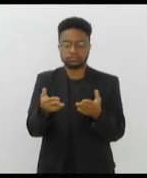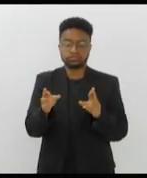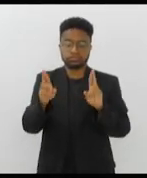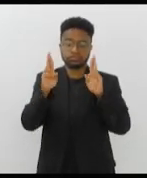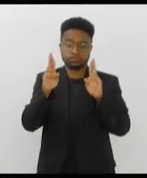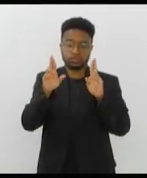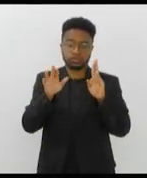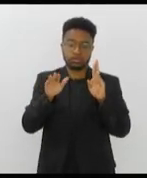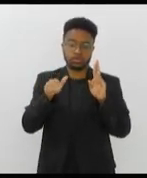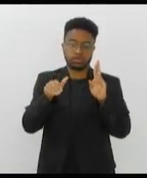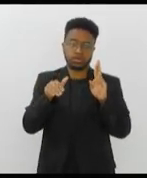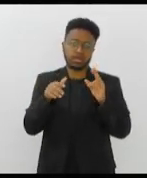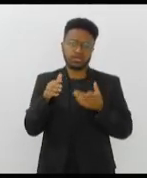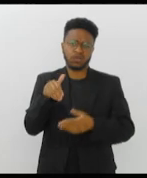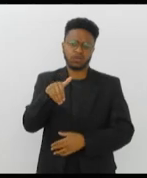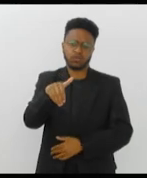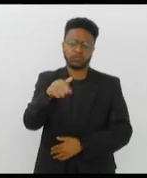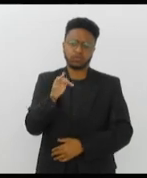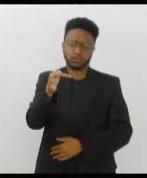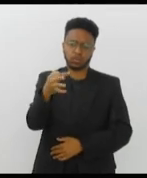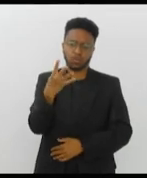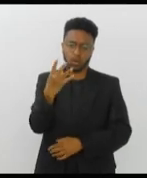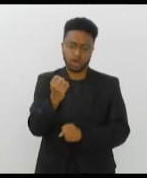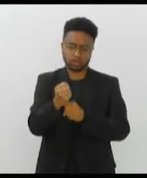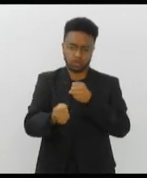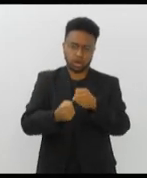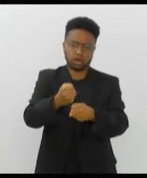só daqui a 4 anos,